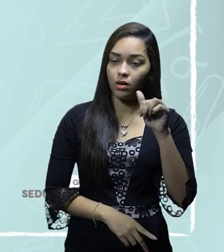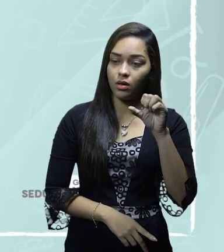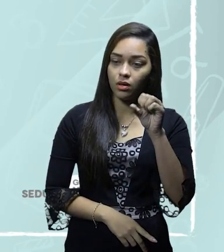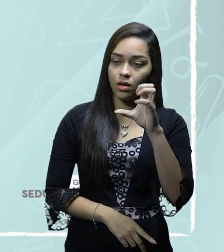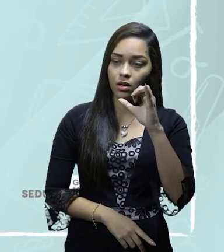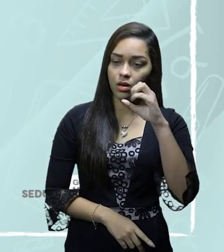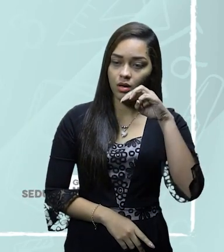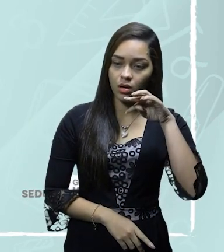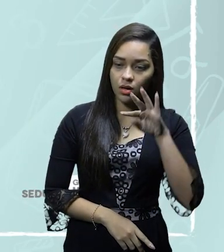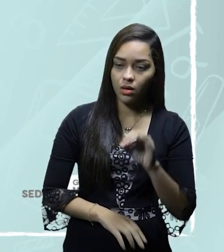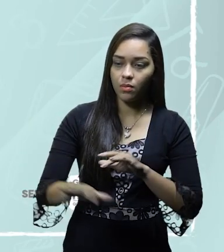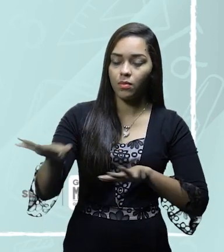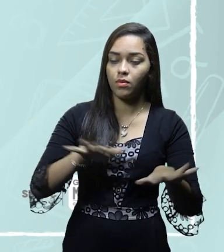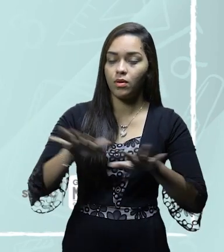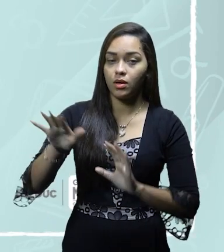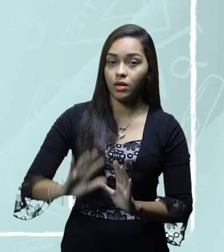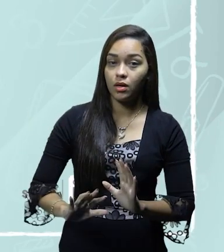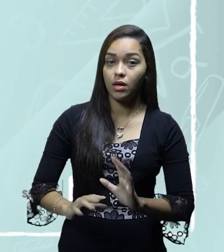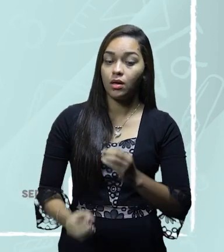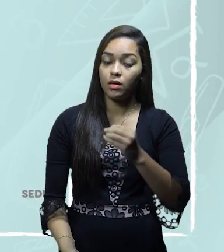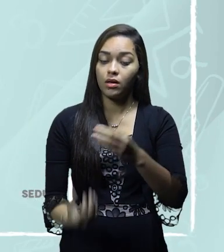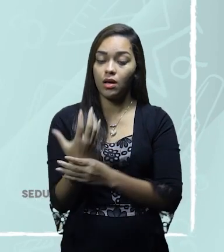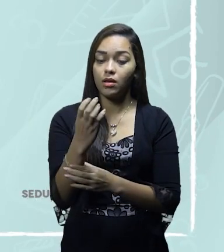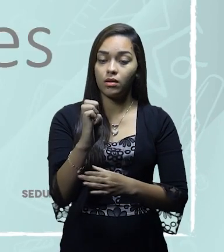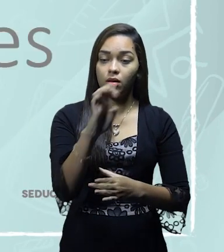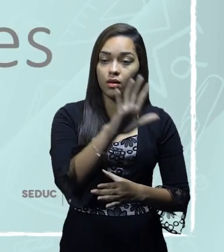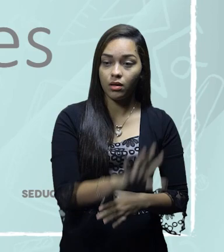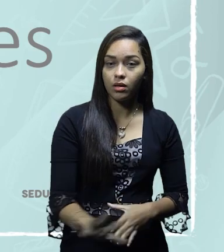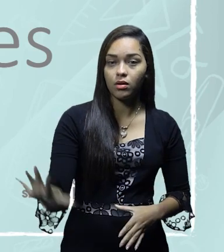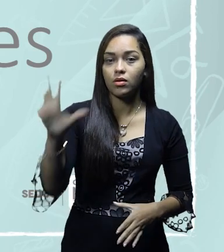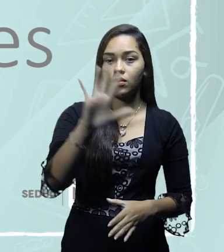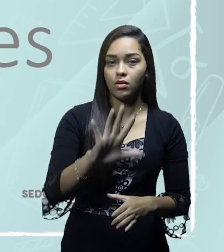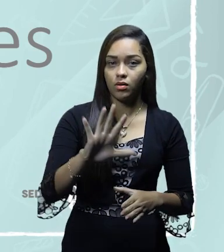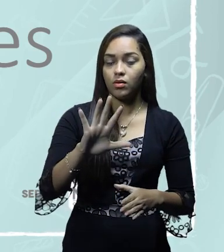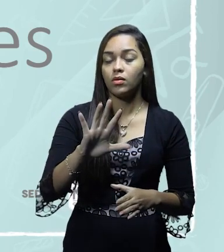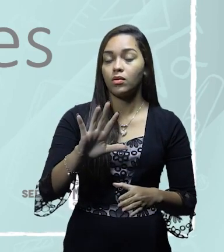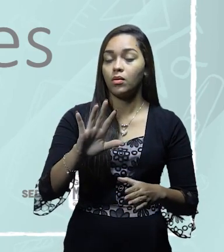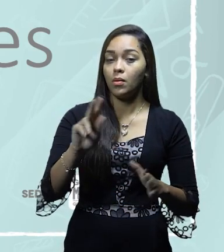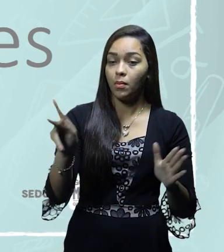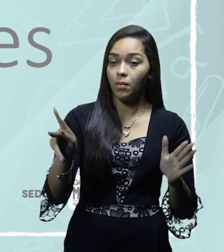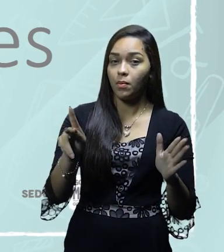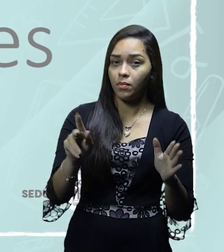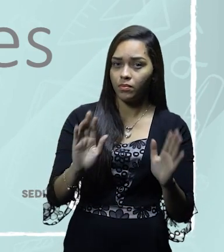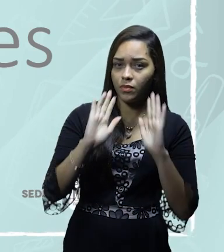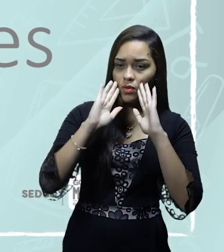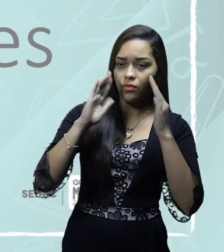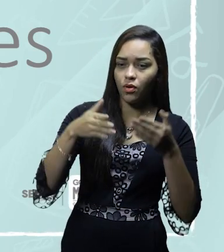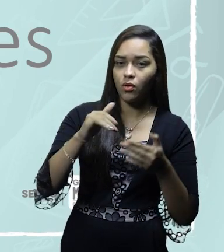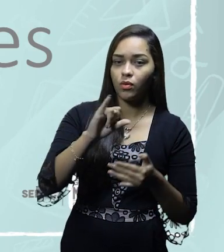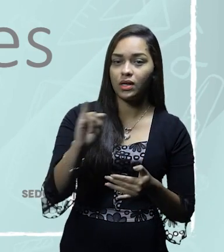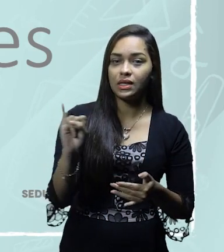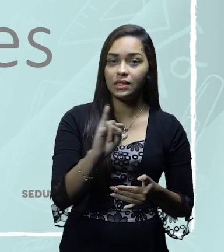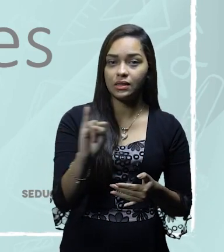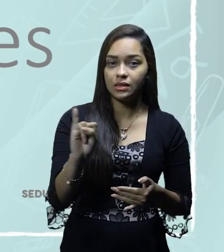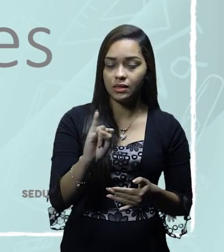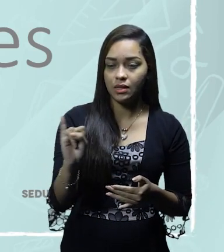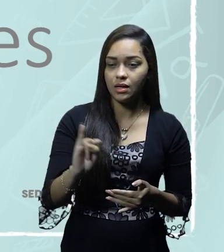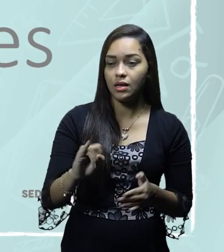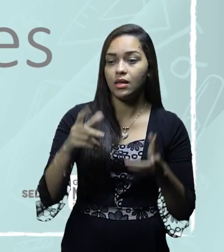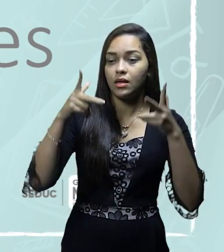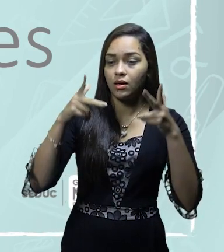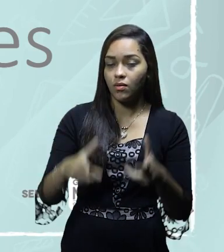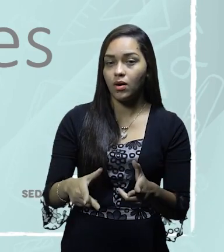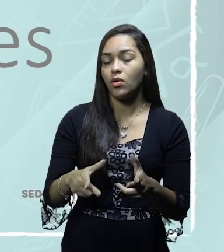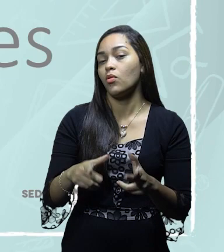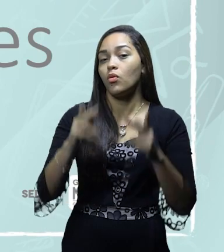termo relativo ao Renascimento, movimento surgido na Europa, mais precisamente na Itália, que